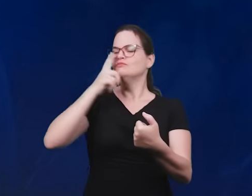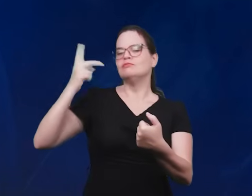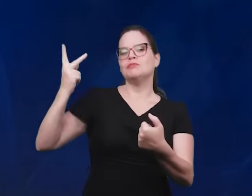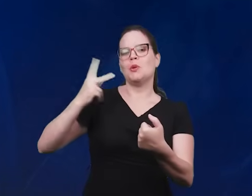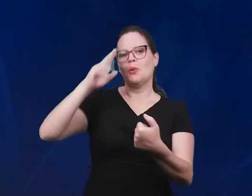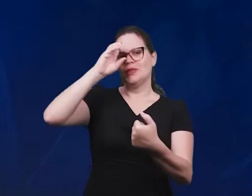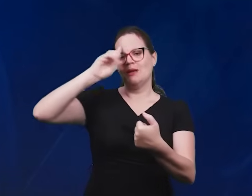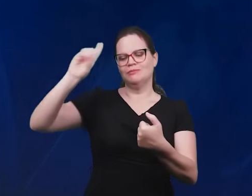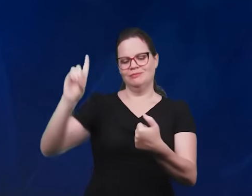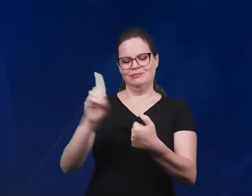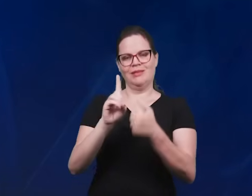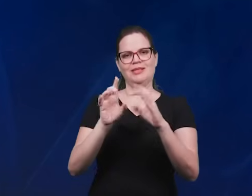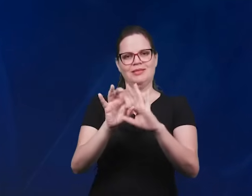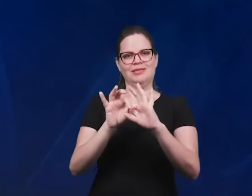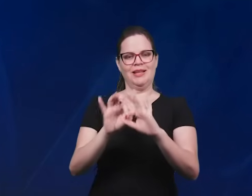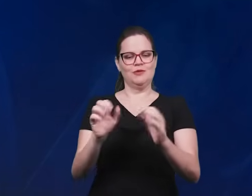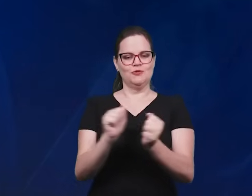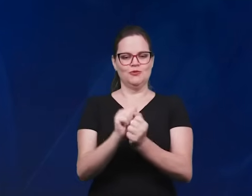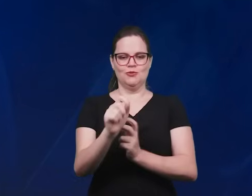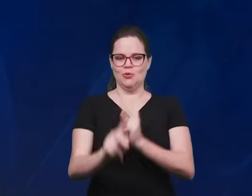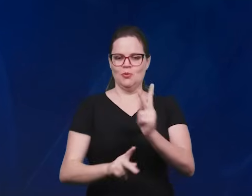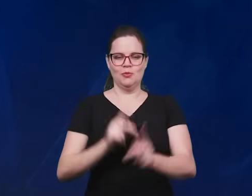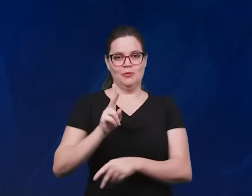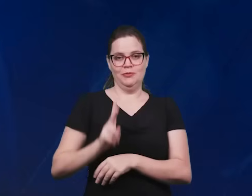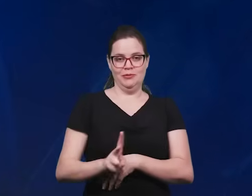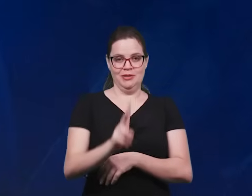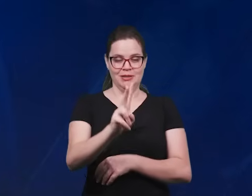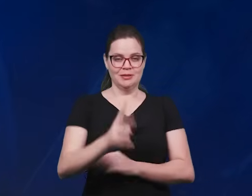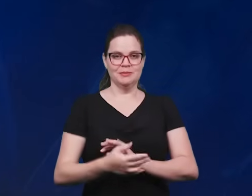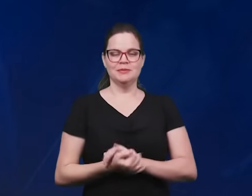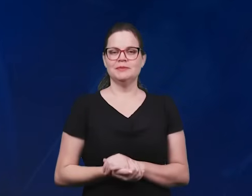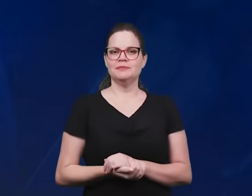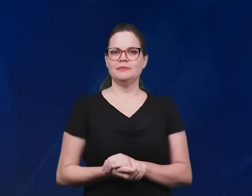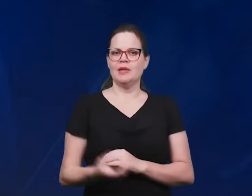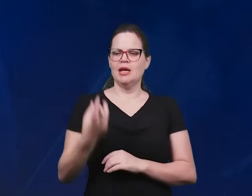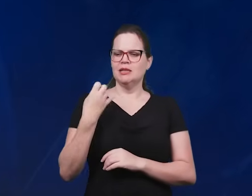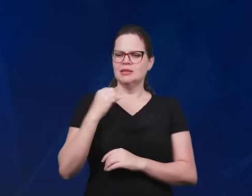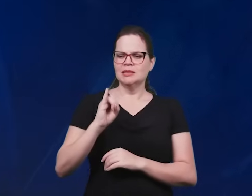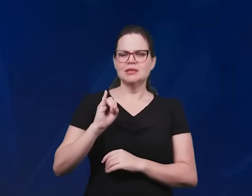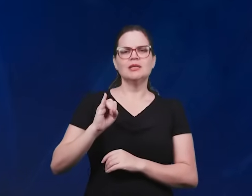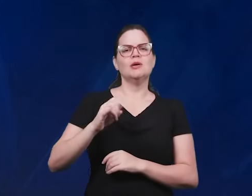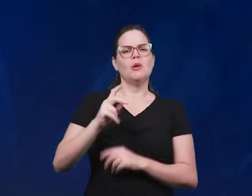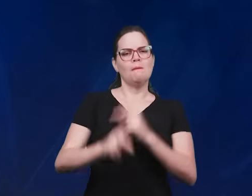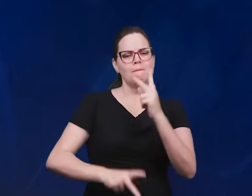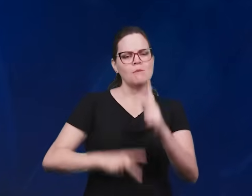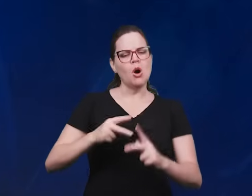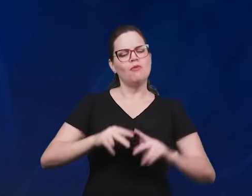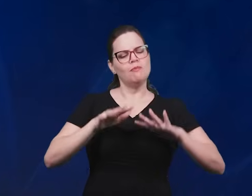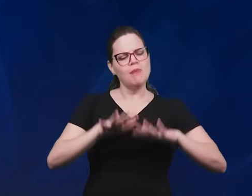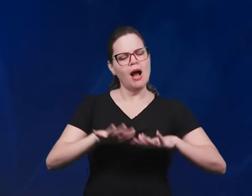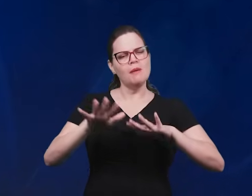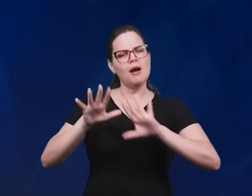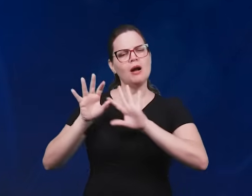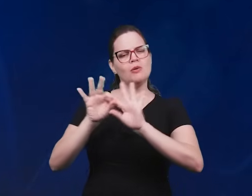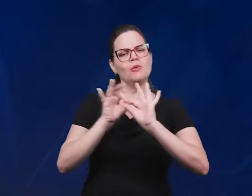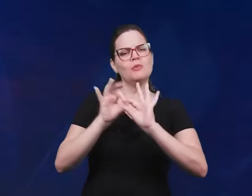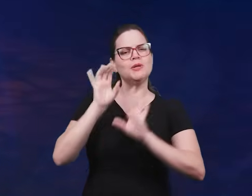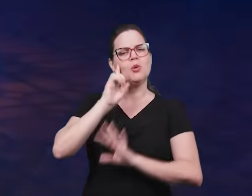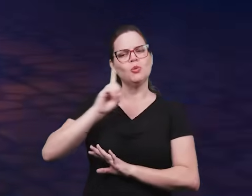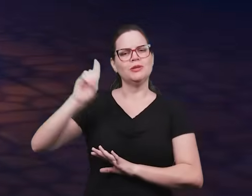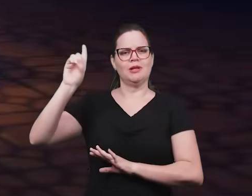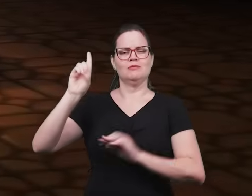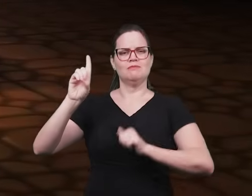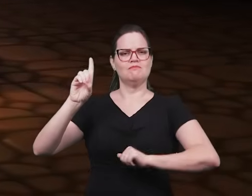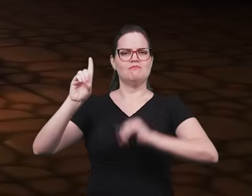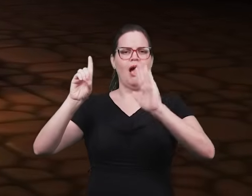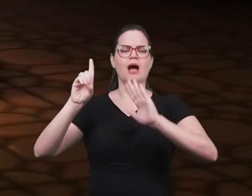os momentos das jornadas com o seu povo. Quanto mais o povo caminhava com Deus, mais comunhão tinha